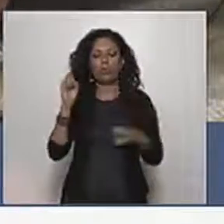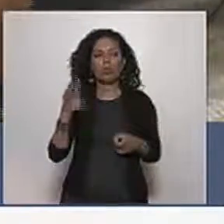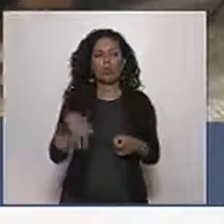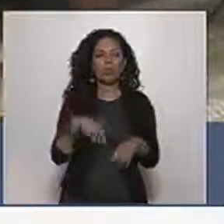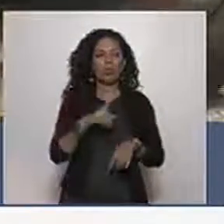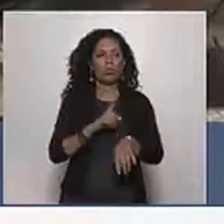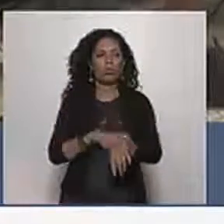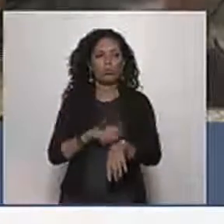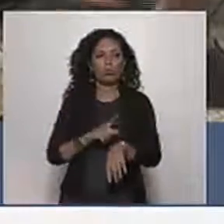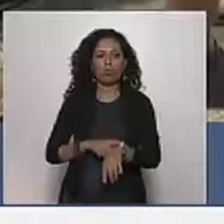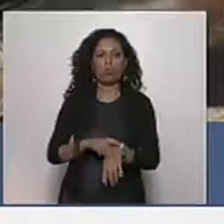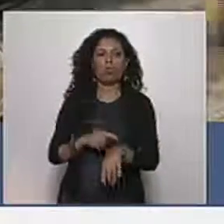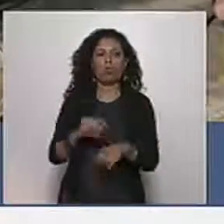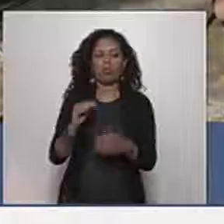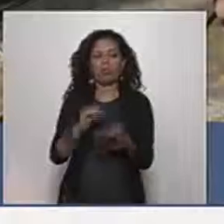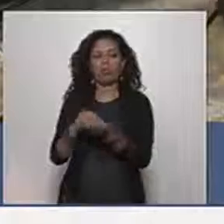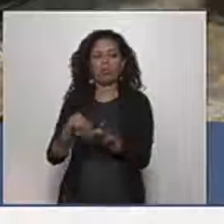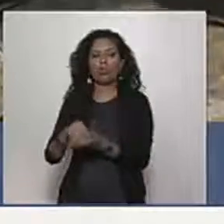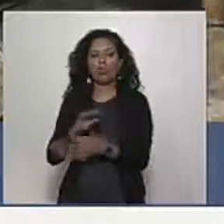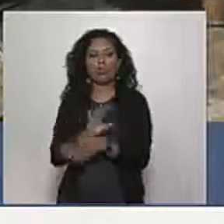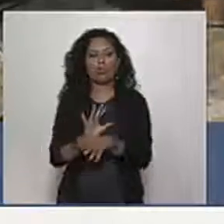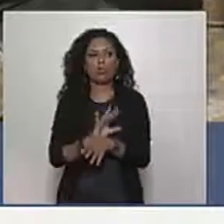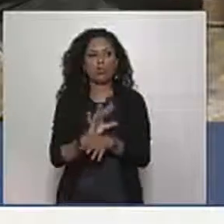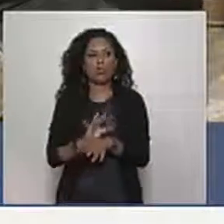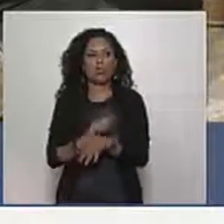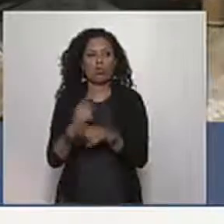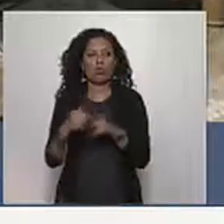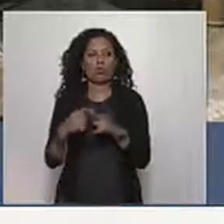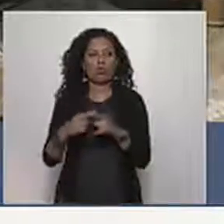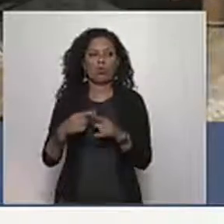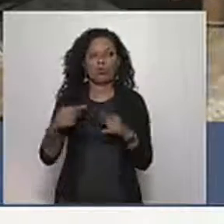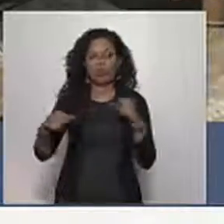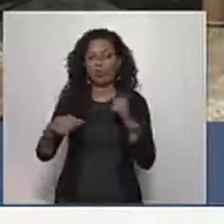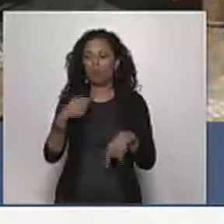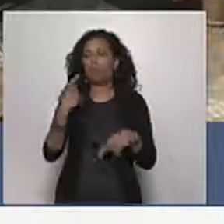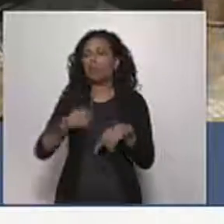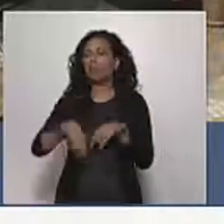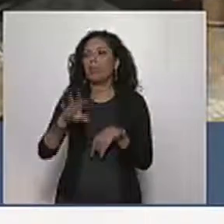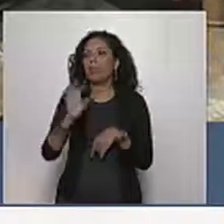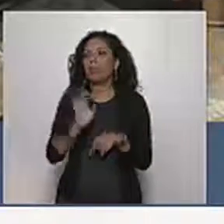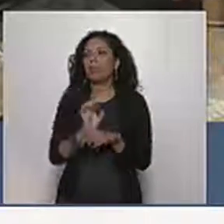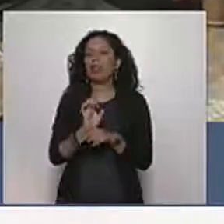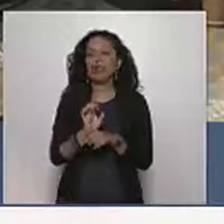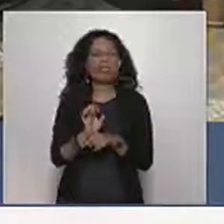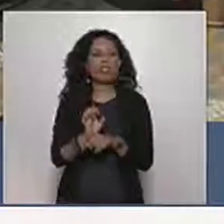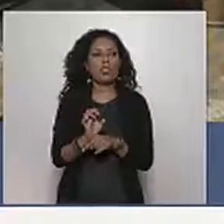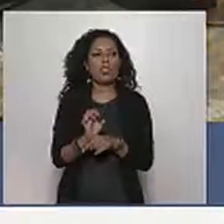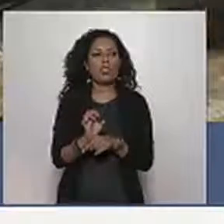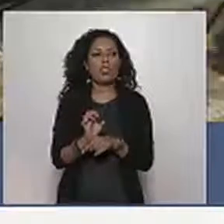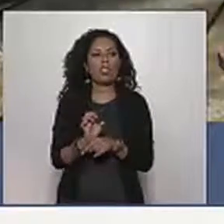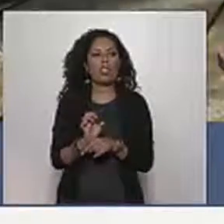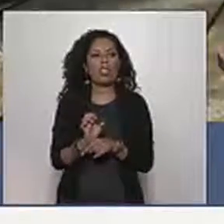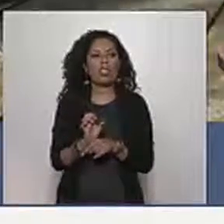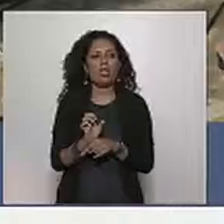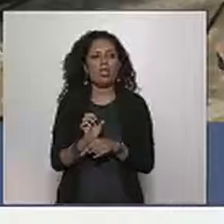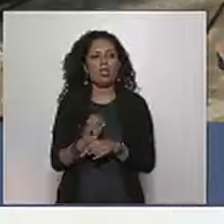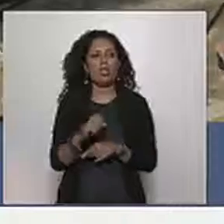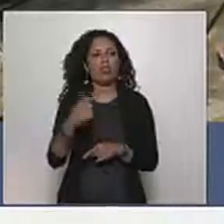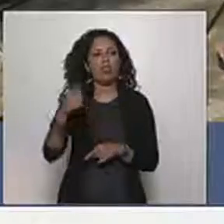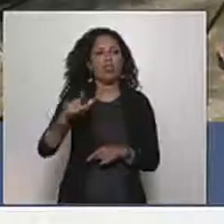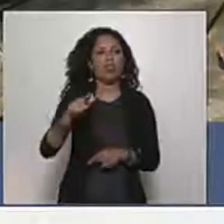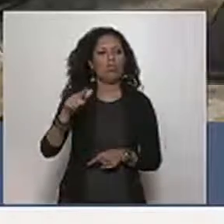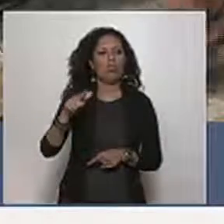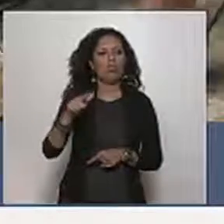não só inconstitucionalidade, porque isso não é matéria do Estado, isso é matéria da Câmara Federal. Muito obrigada